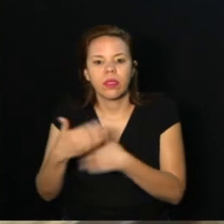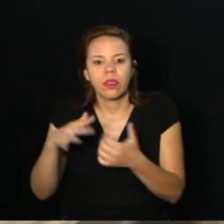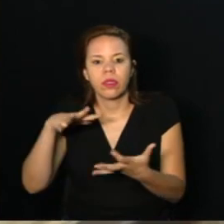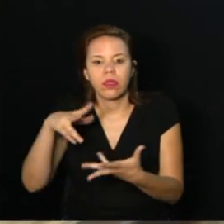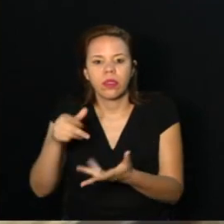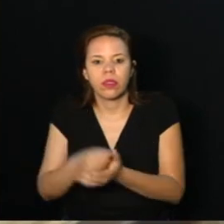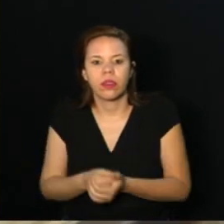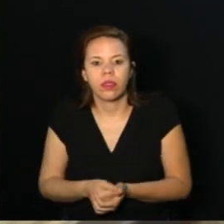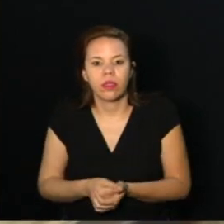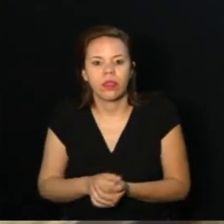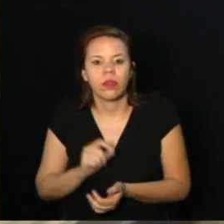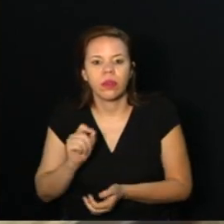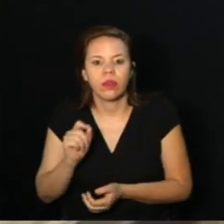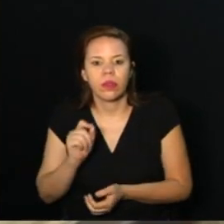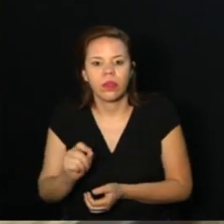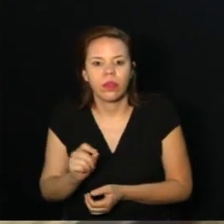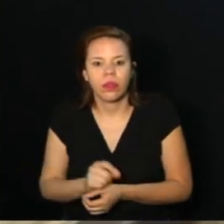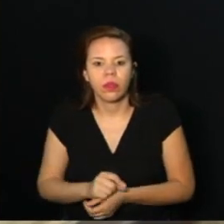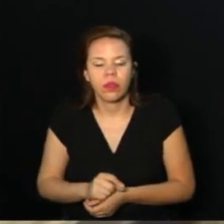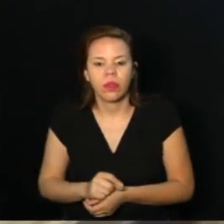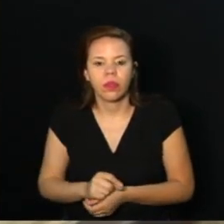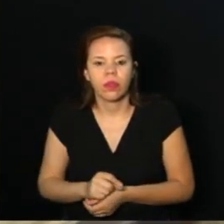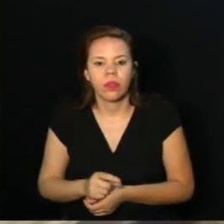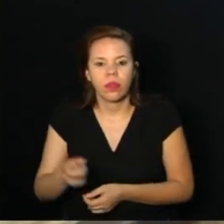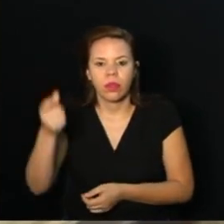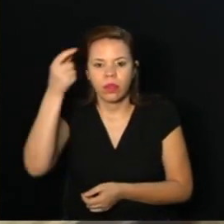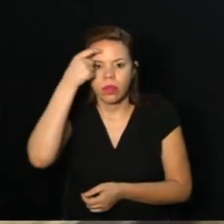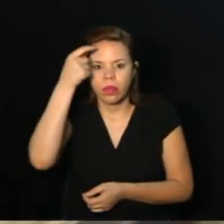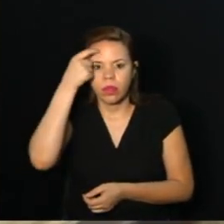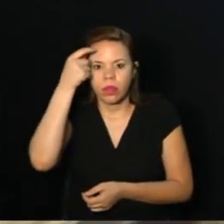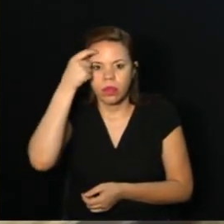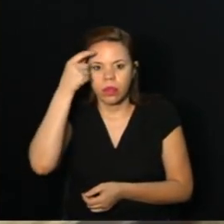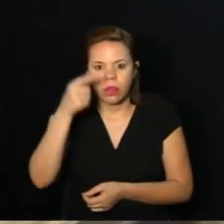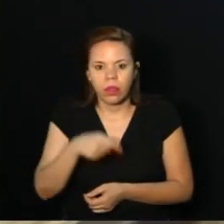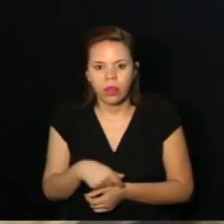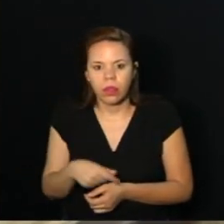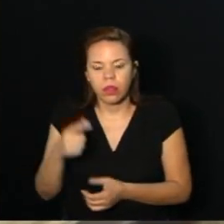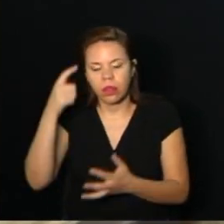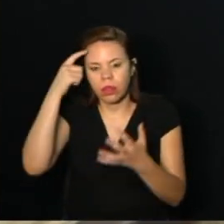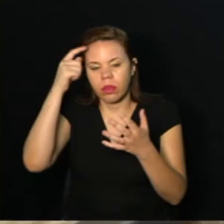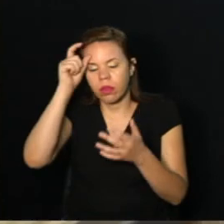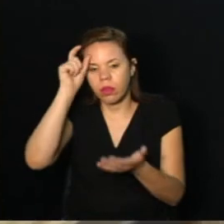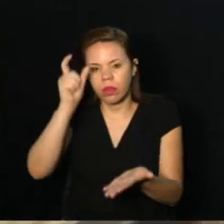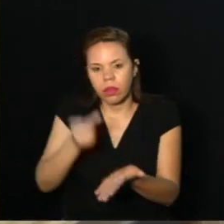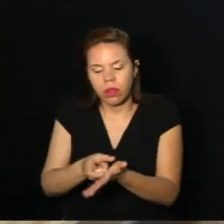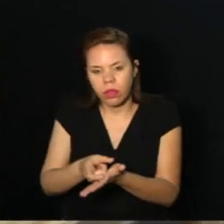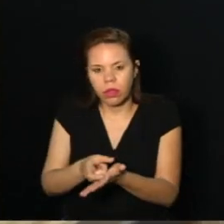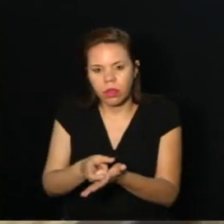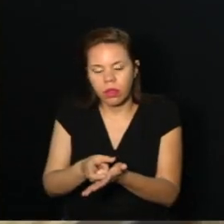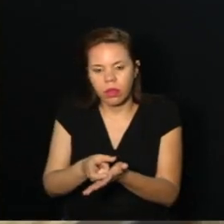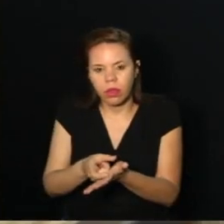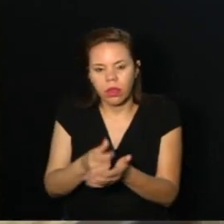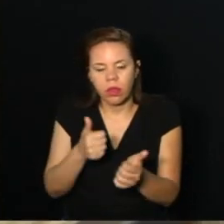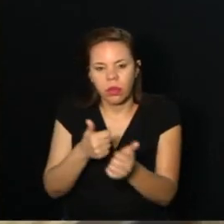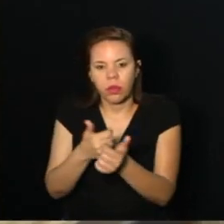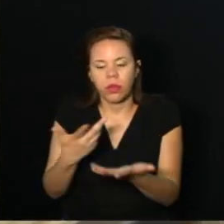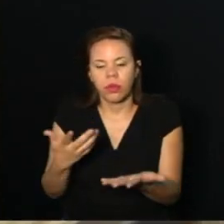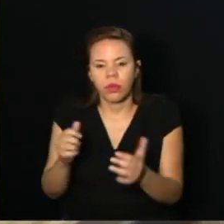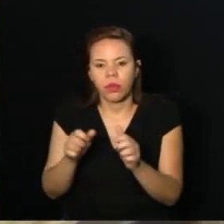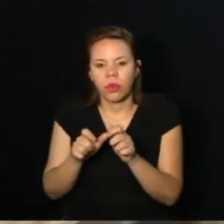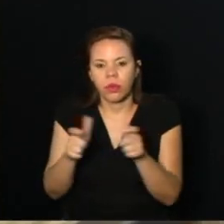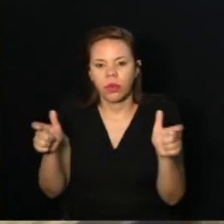mundial, que é de uma conscientização da dislexia, de uma forma ampla, de uma